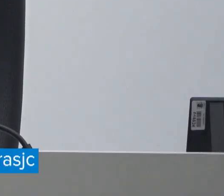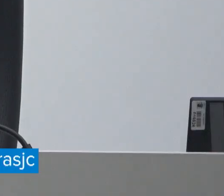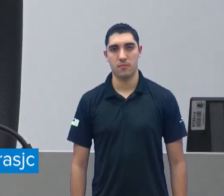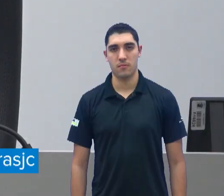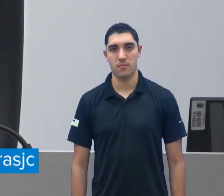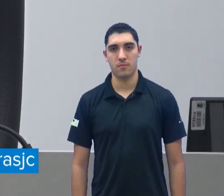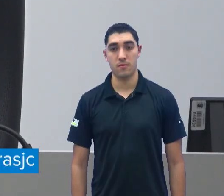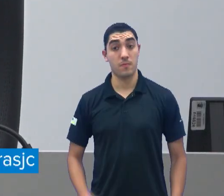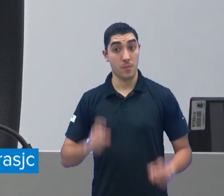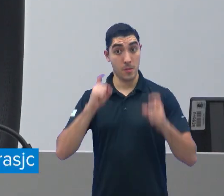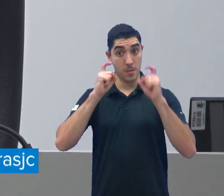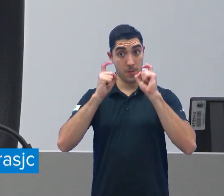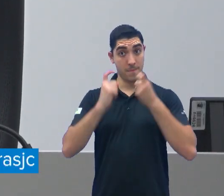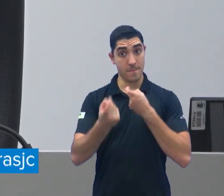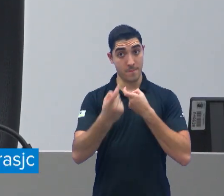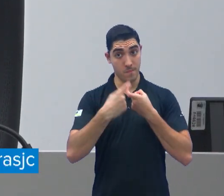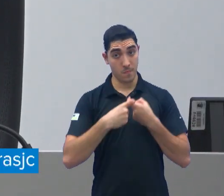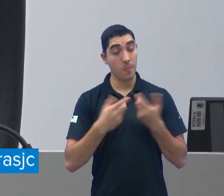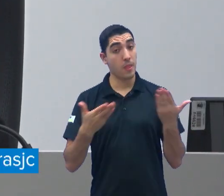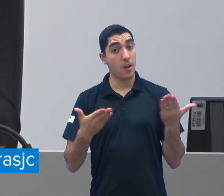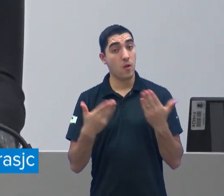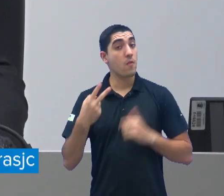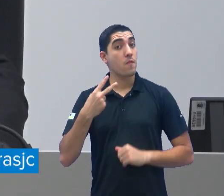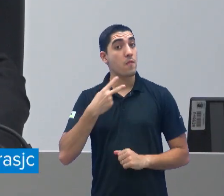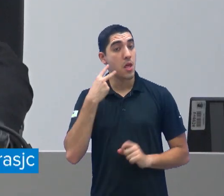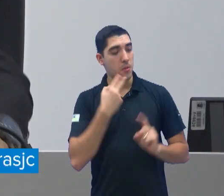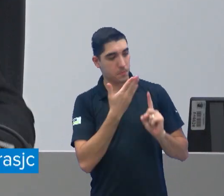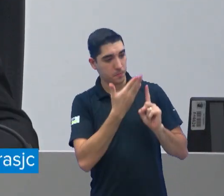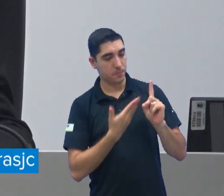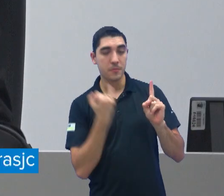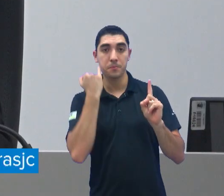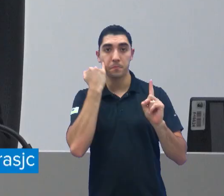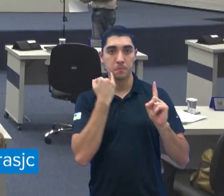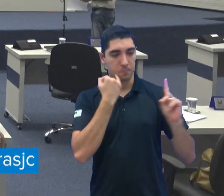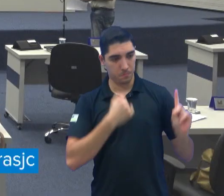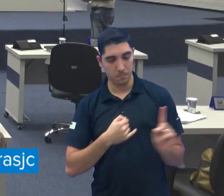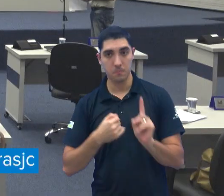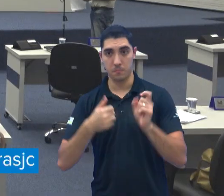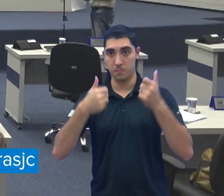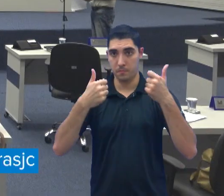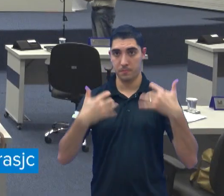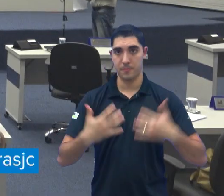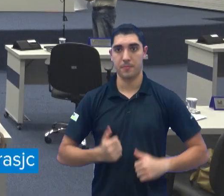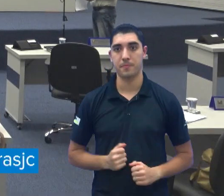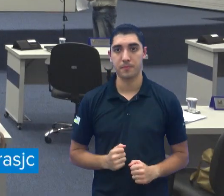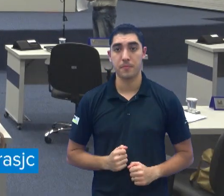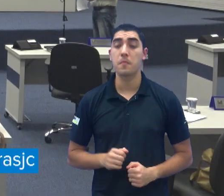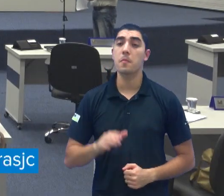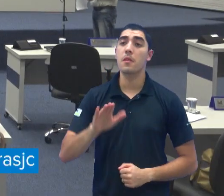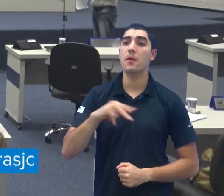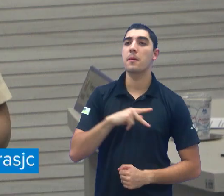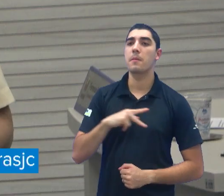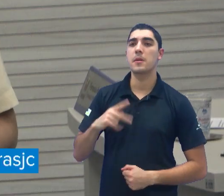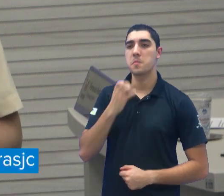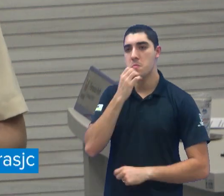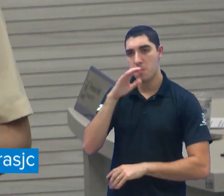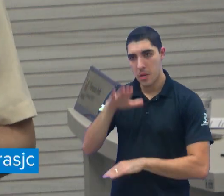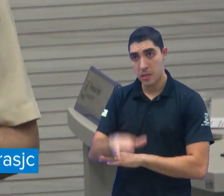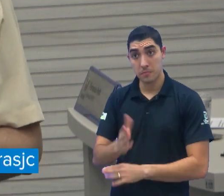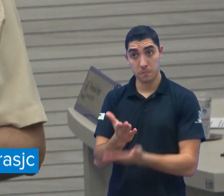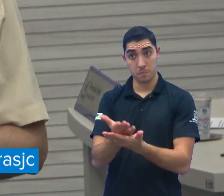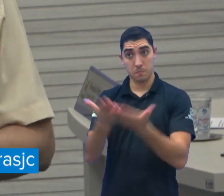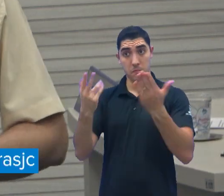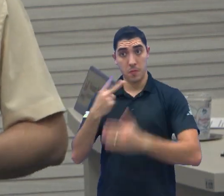Reaberta a presente sessão, com a palavra o vereador Zé Luiz. Senhor presidente, boa tarde a todos os